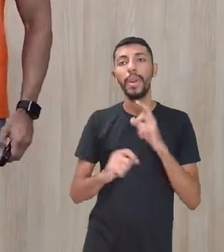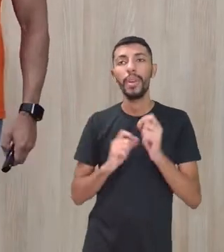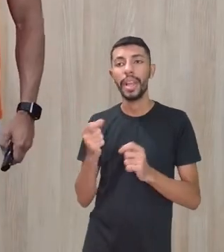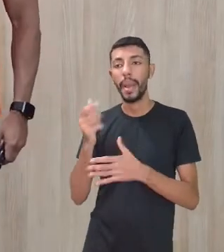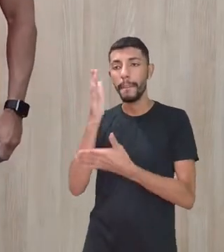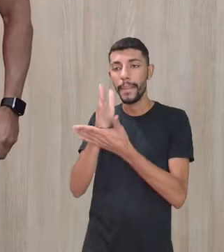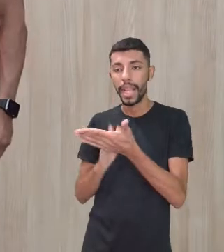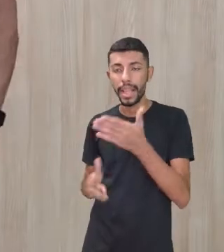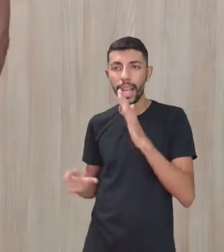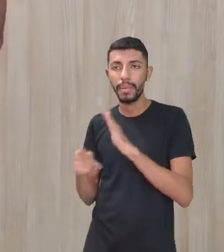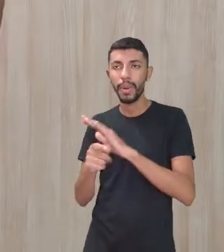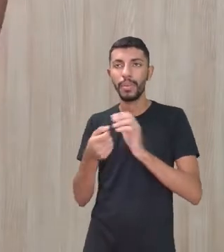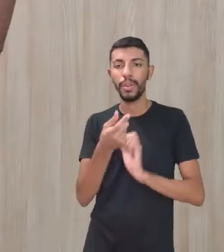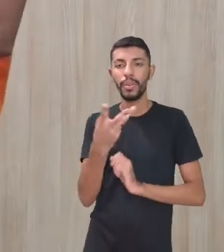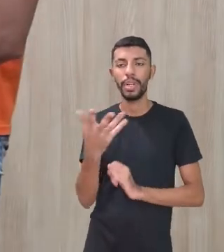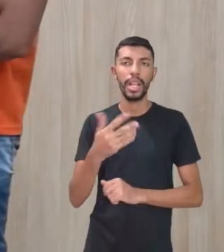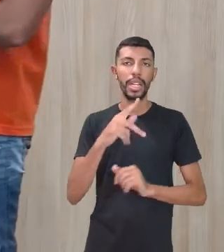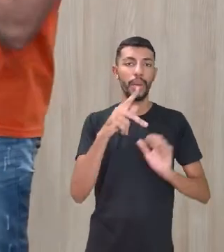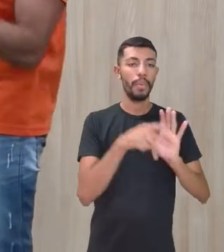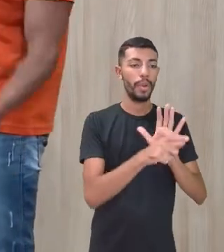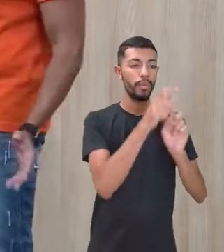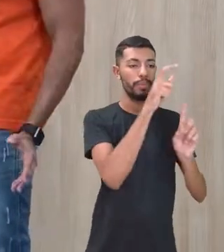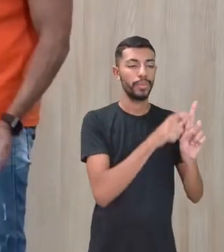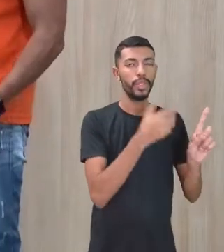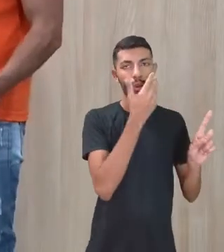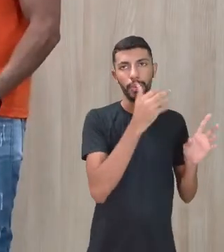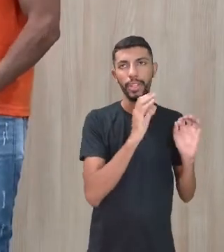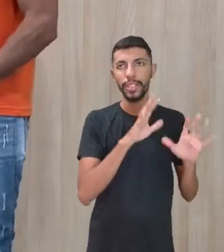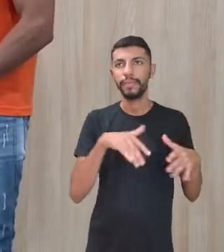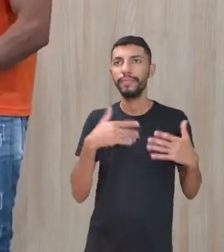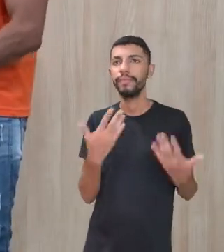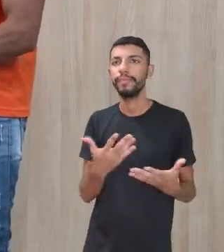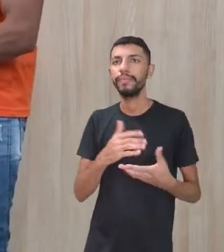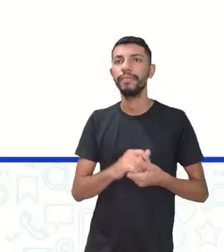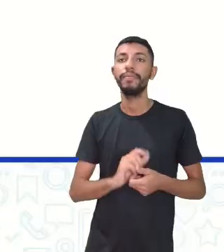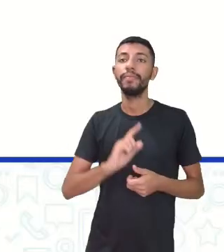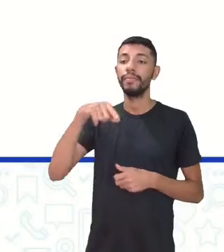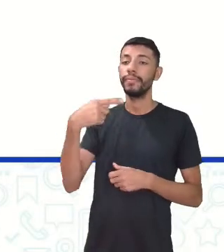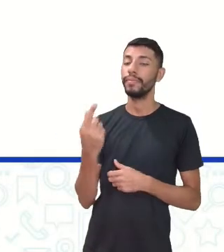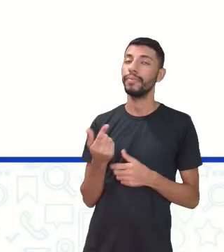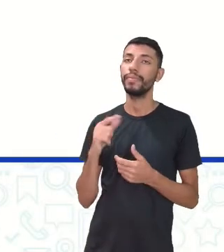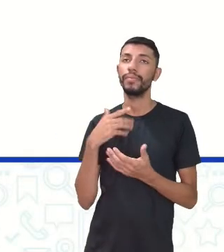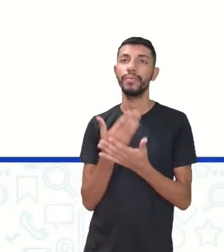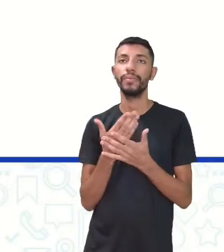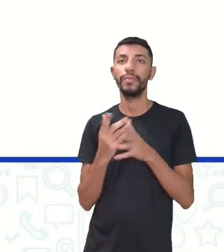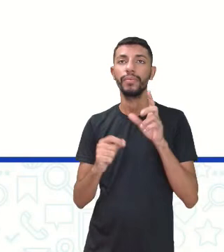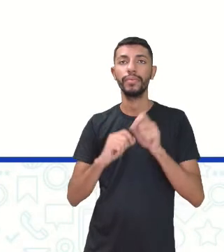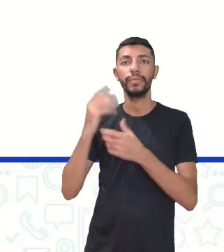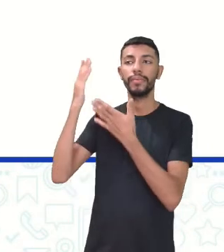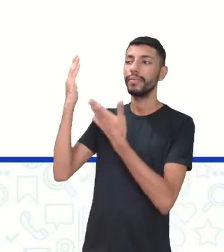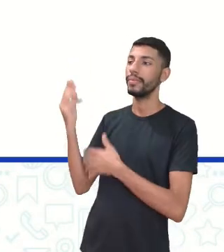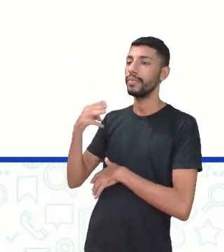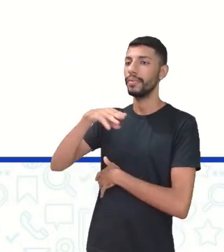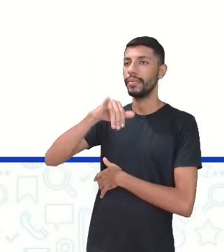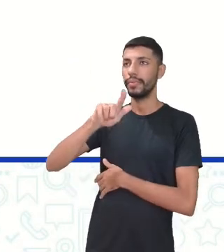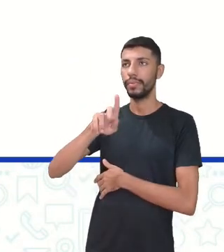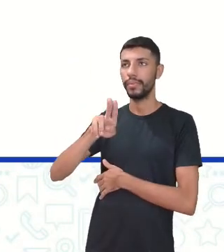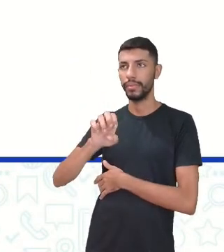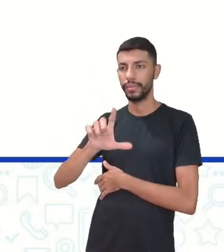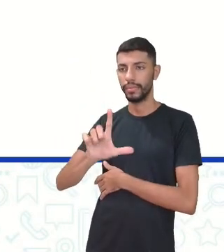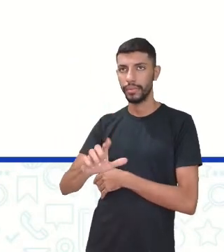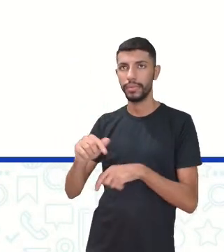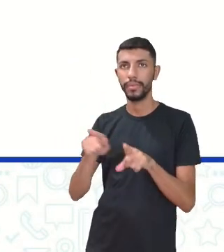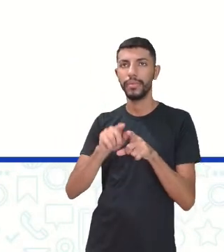ele comeu, certo? Depois a gente viu aí essa parte de Miguel e Samuel, ou seja, eu tenho aí